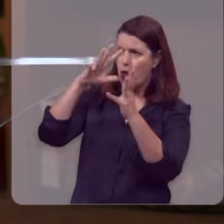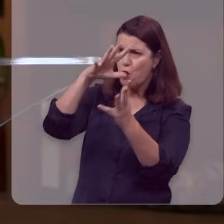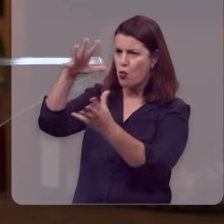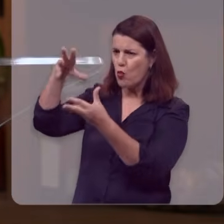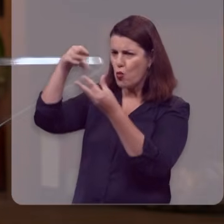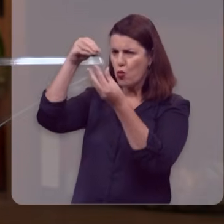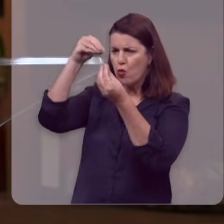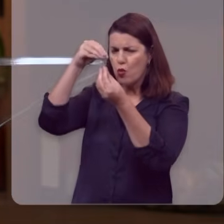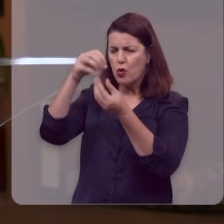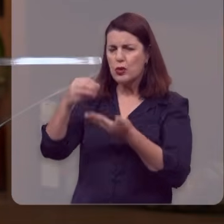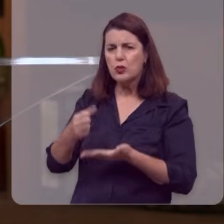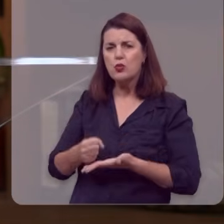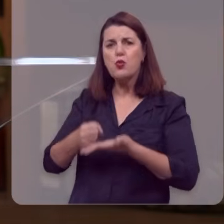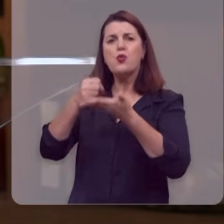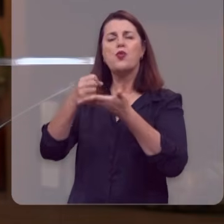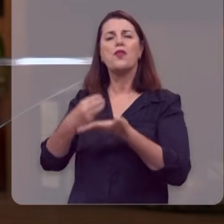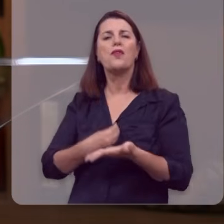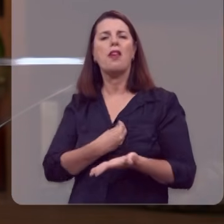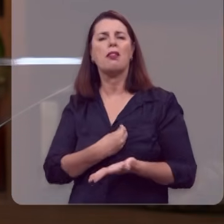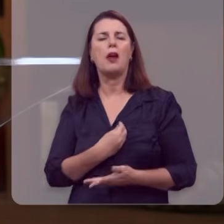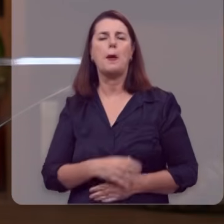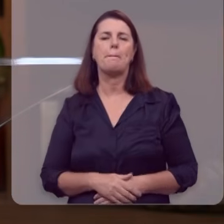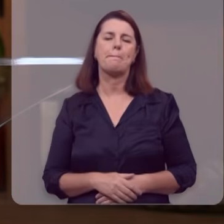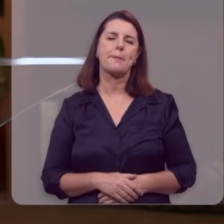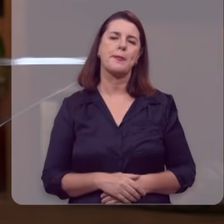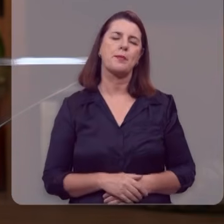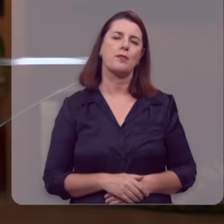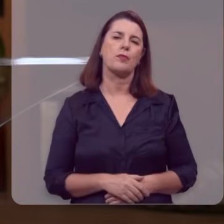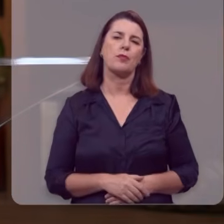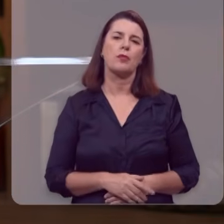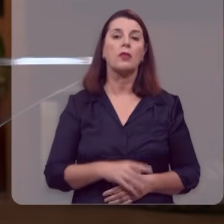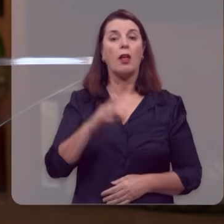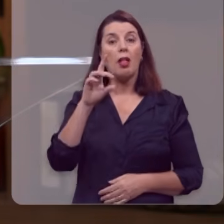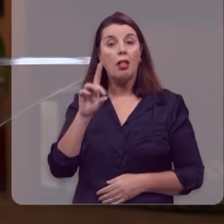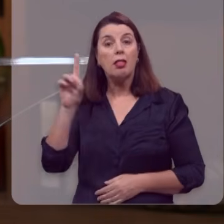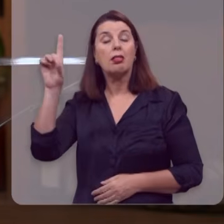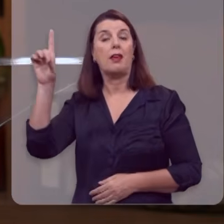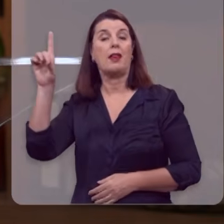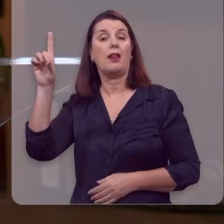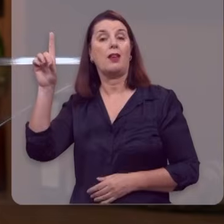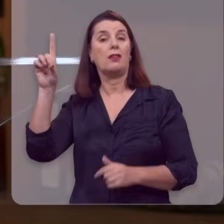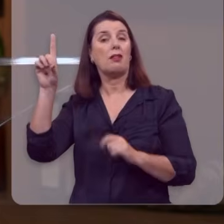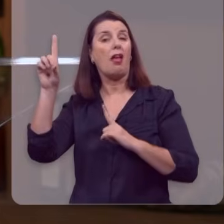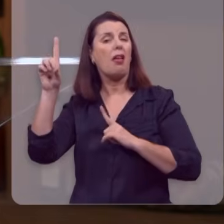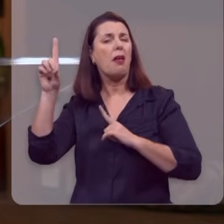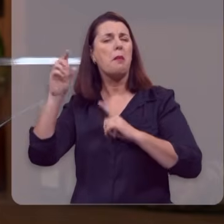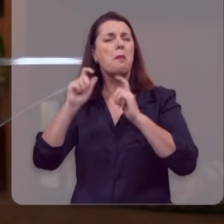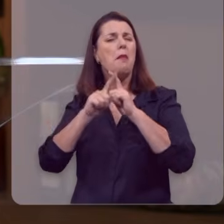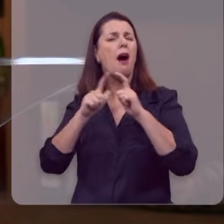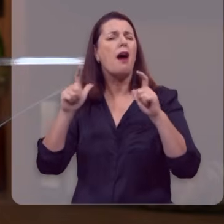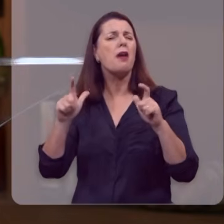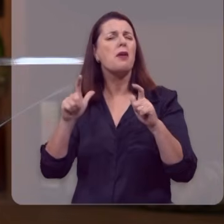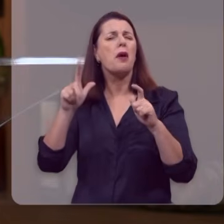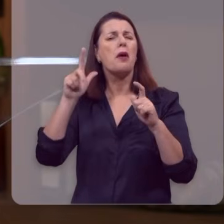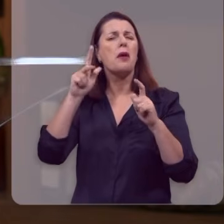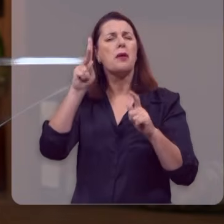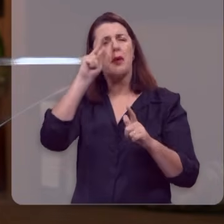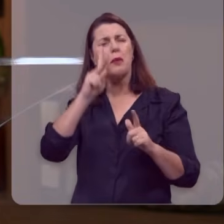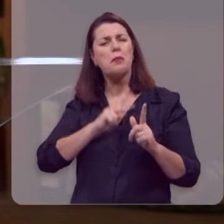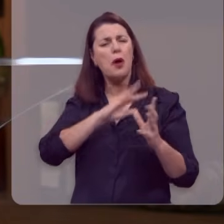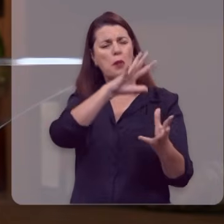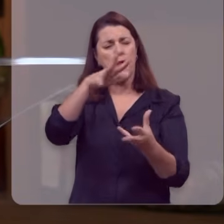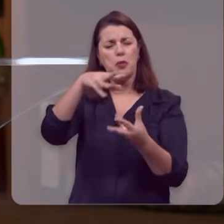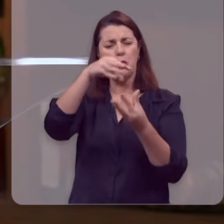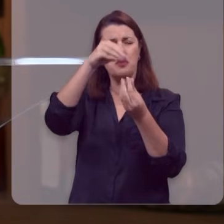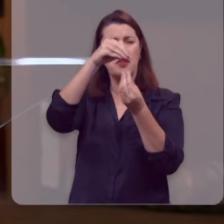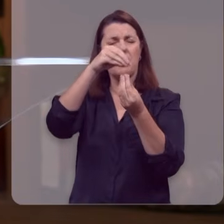universo, sustentador da vida, o Deus que é maior do que o próprio universo que Ele